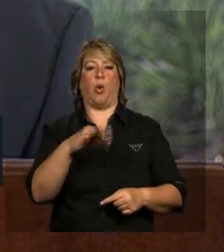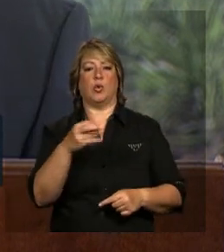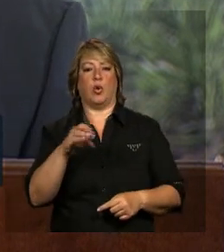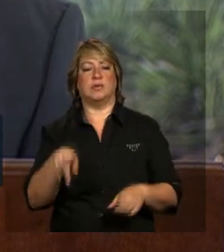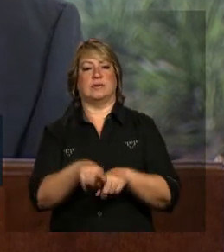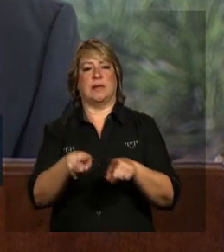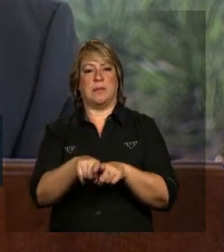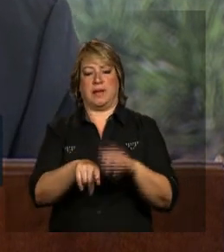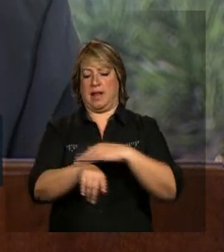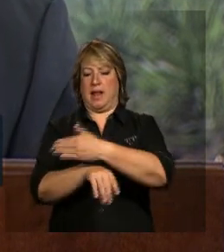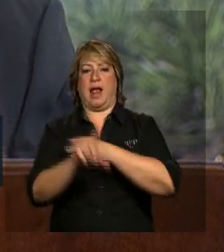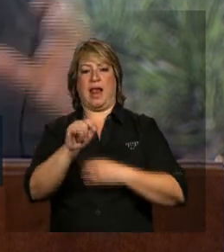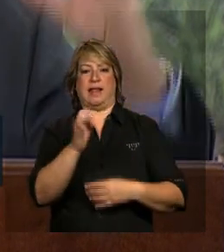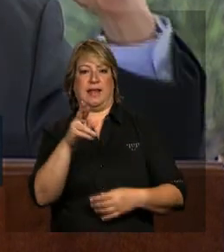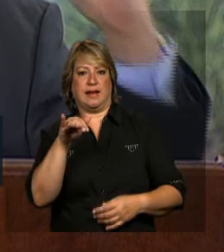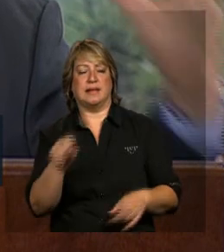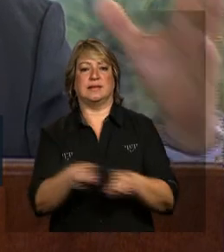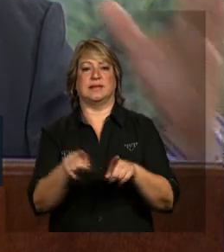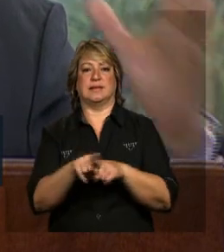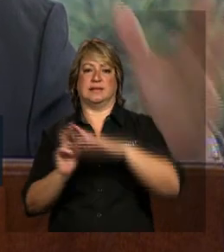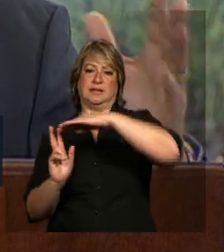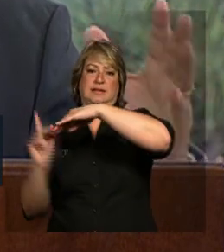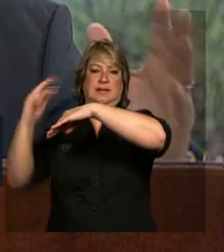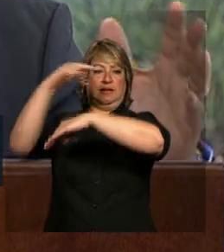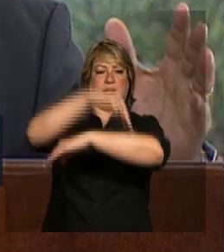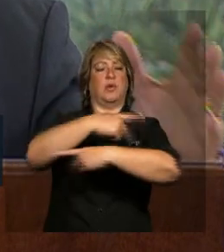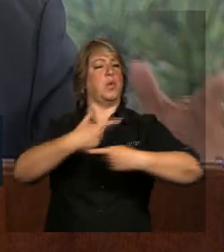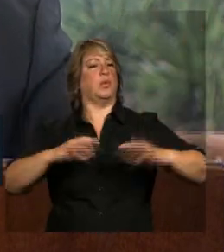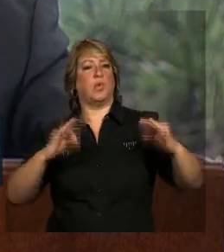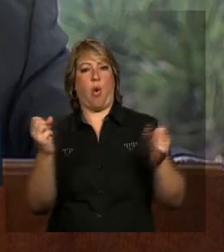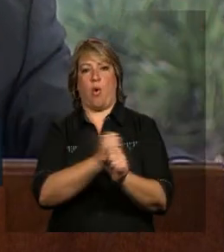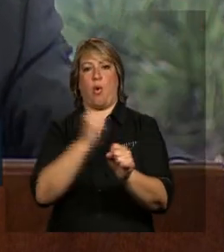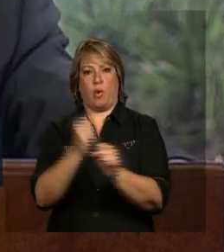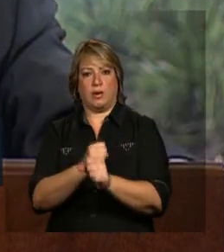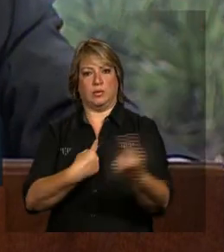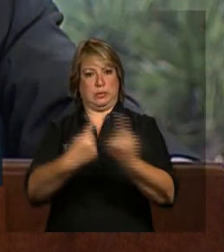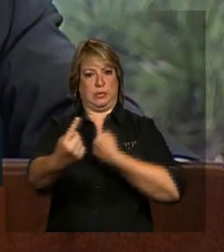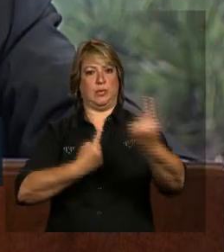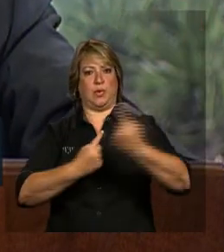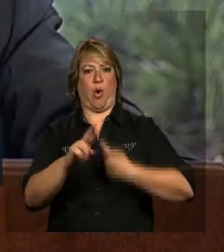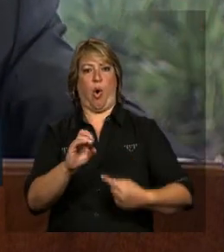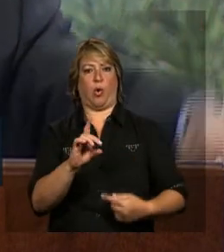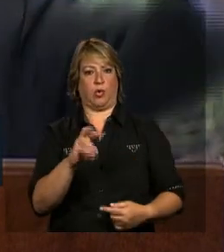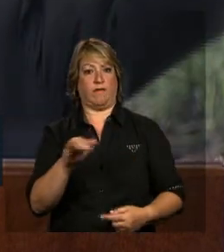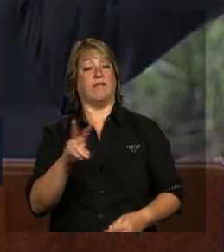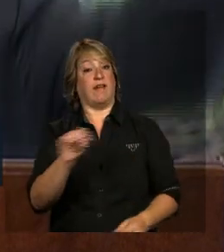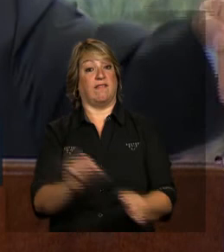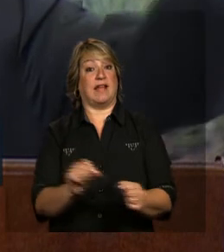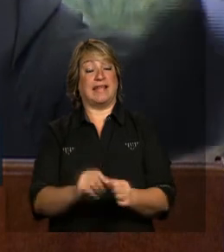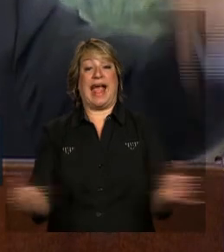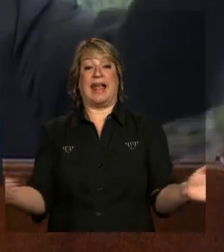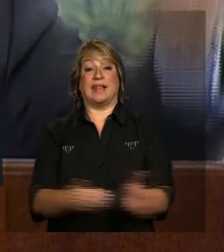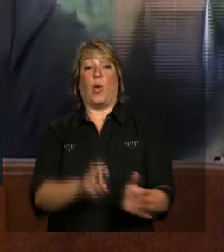laterais de travessias enfim das necessidades de qualificação dessas rodovias será feita